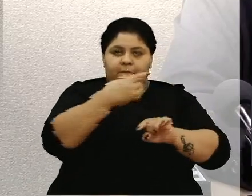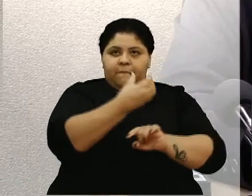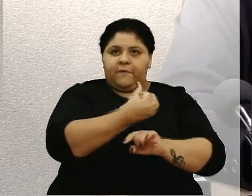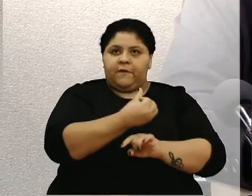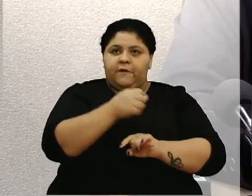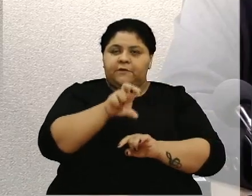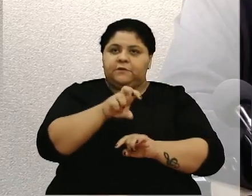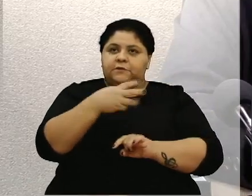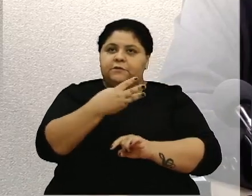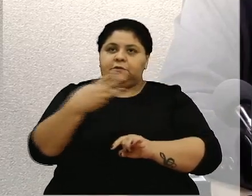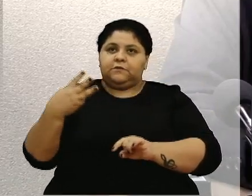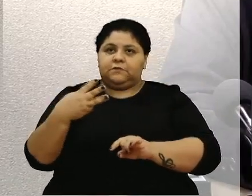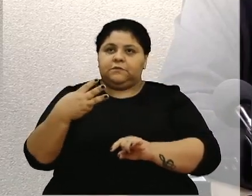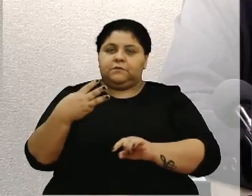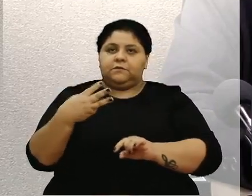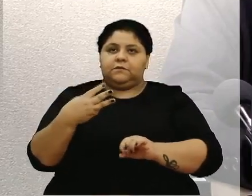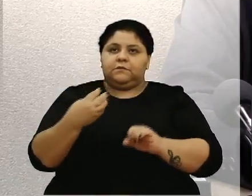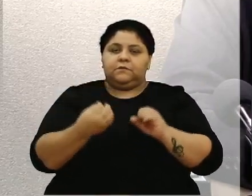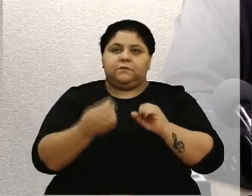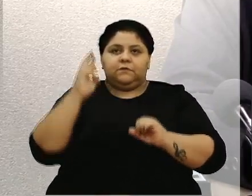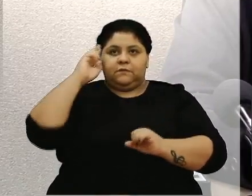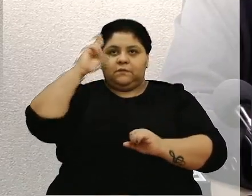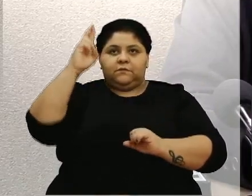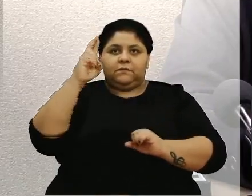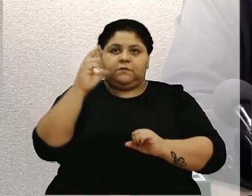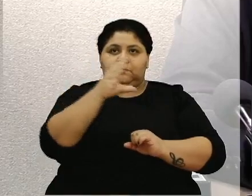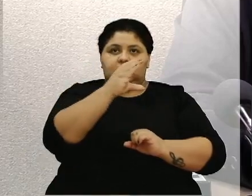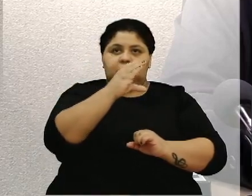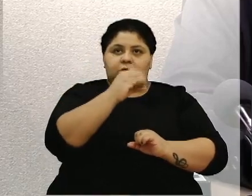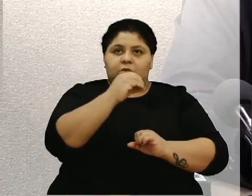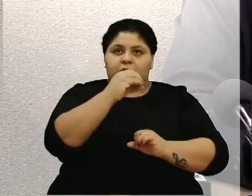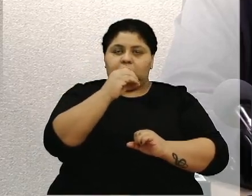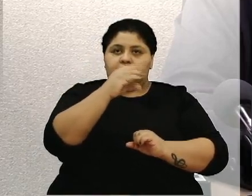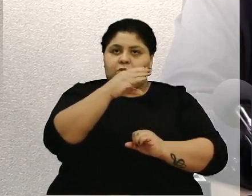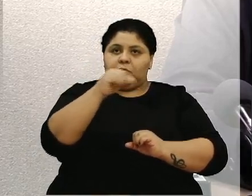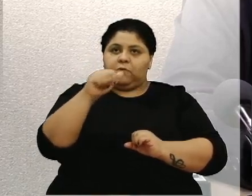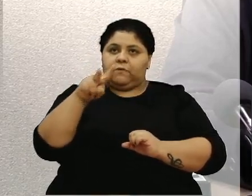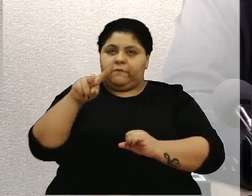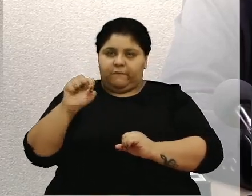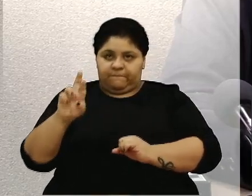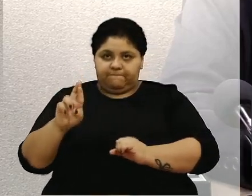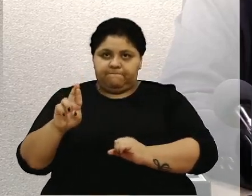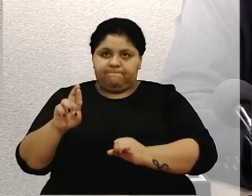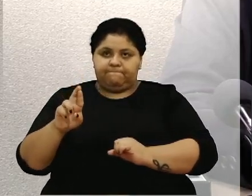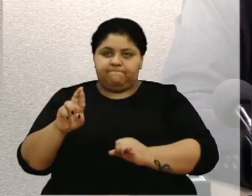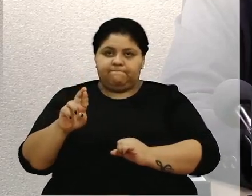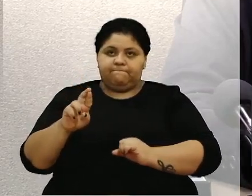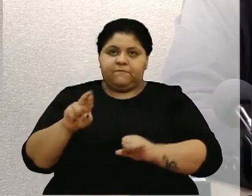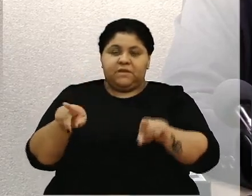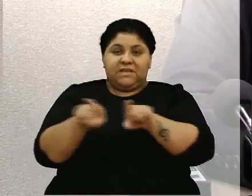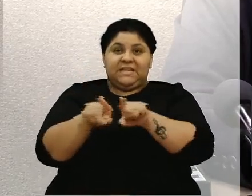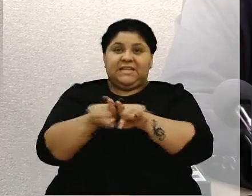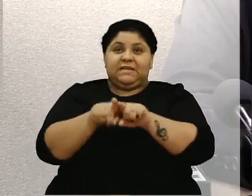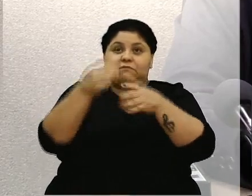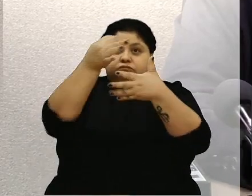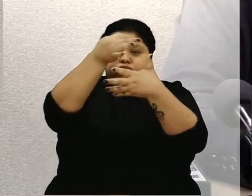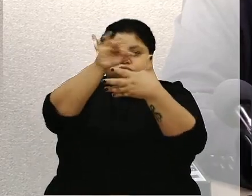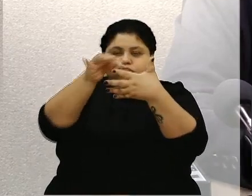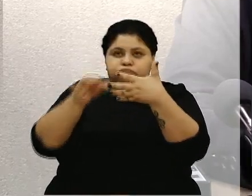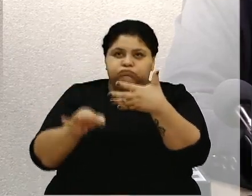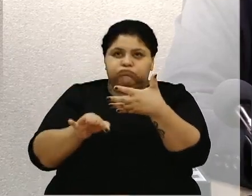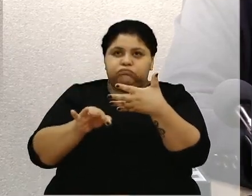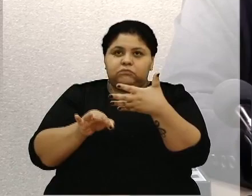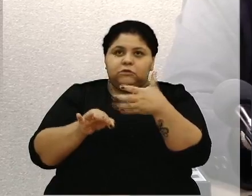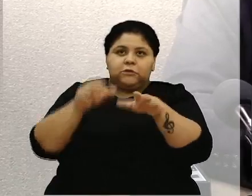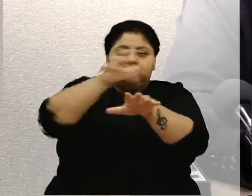de propriedade de Cooperativa de Consumo de Condutores Autônomos de Veículos, COCAVER, sobre a qual incide a diretriz viária do